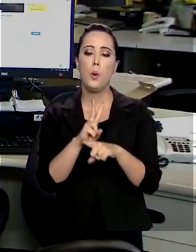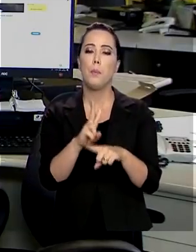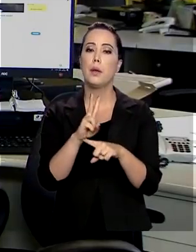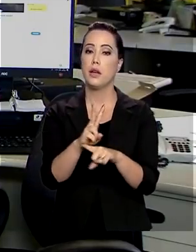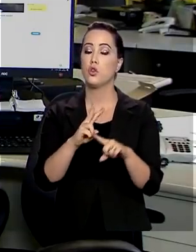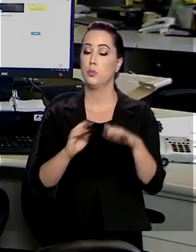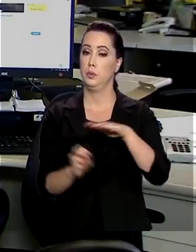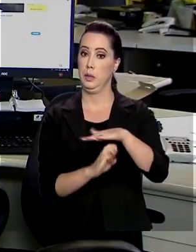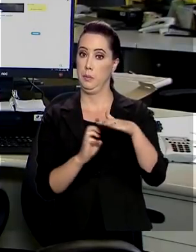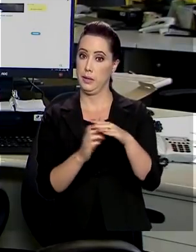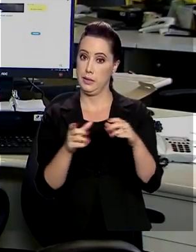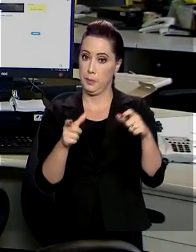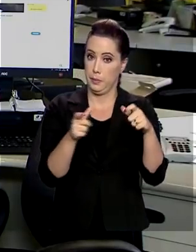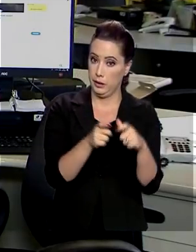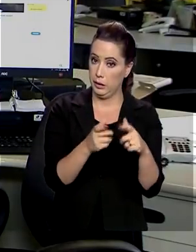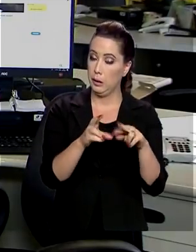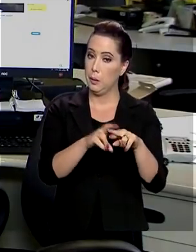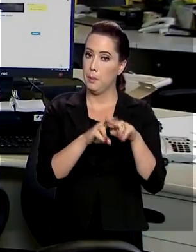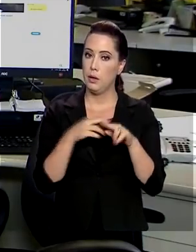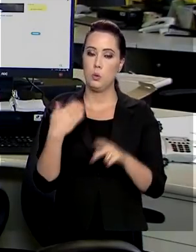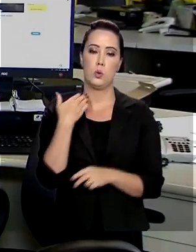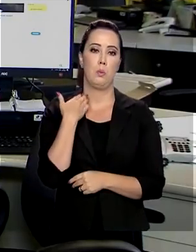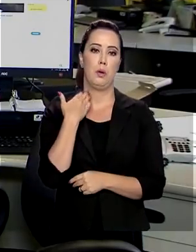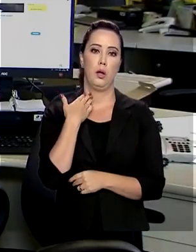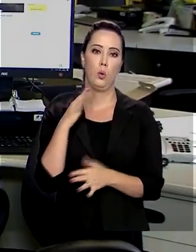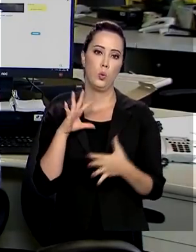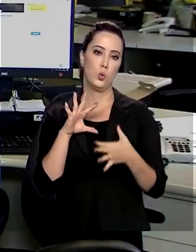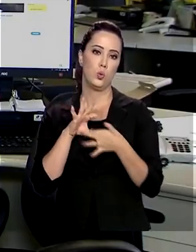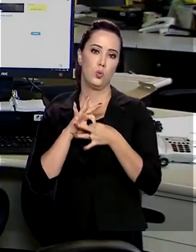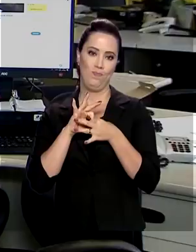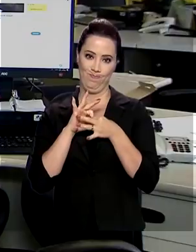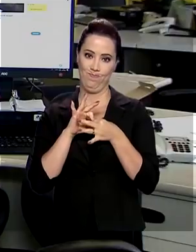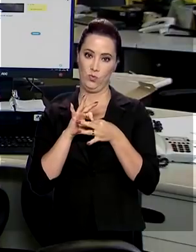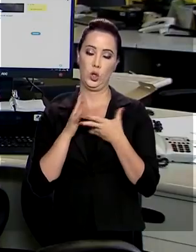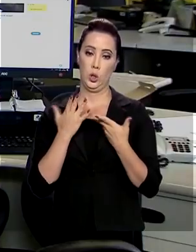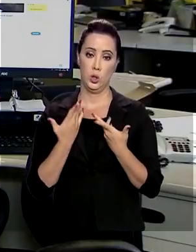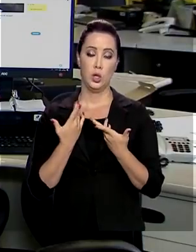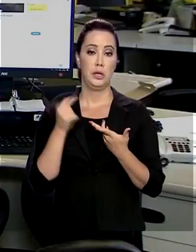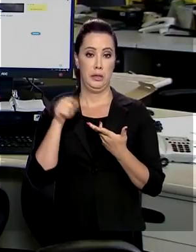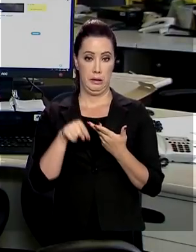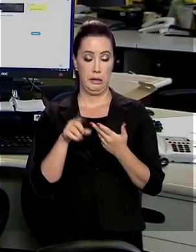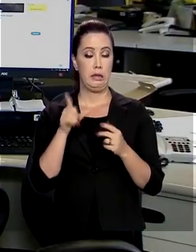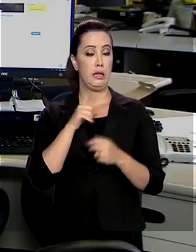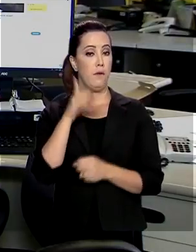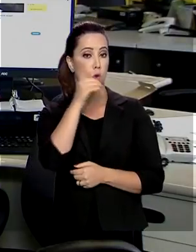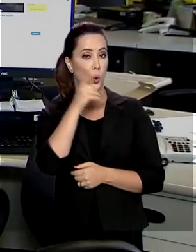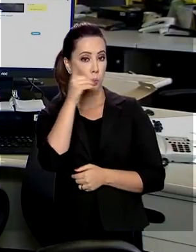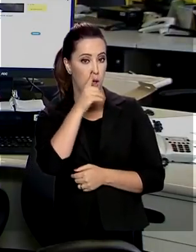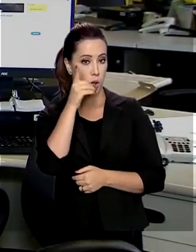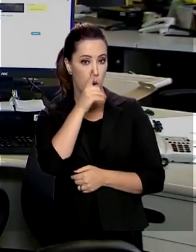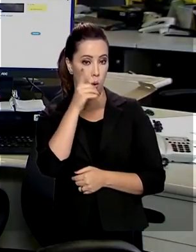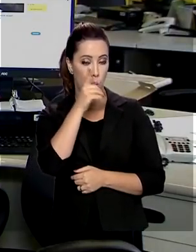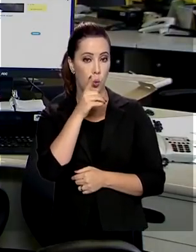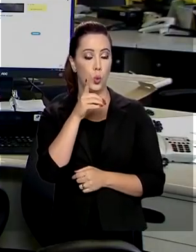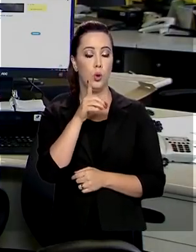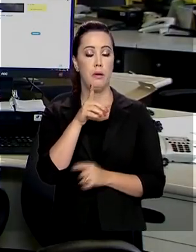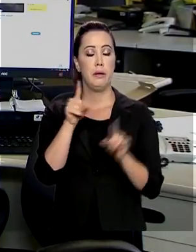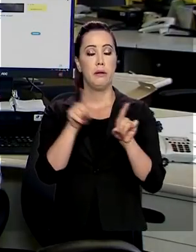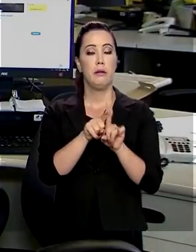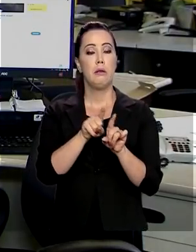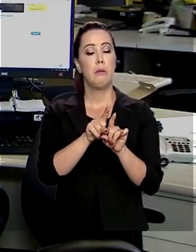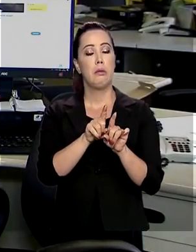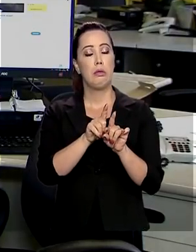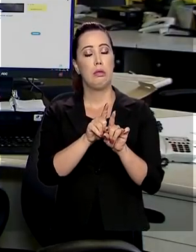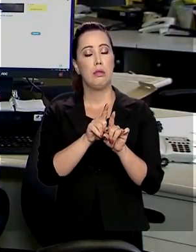e médias empresas por meio dos bancos parceiros. Nesse domingo, em uma live com a participação do presidente Jair Bolsonaro